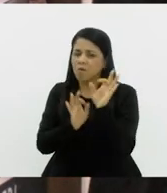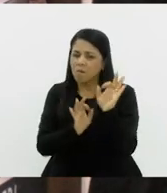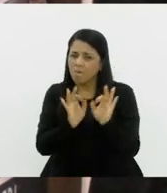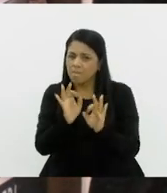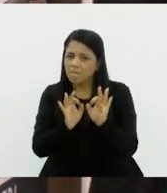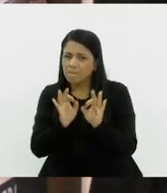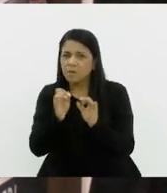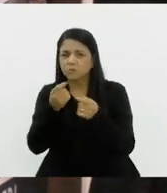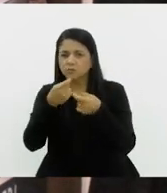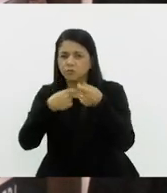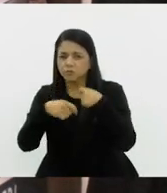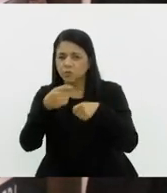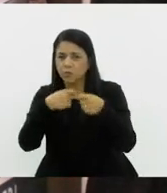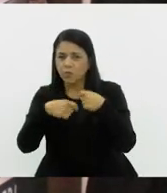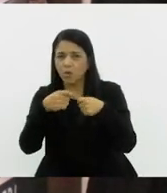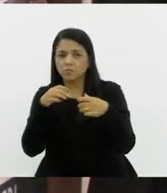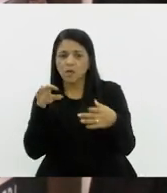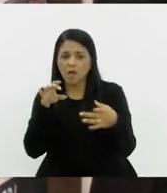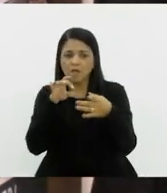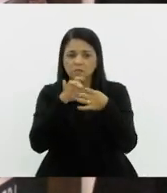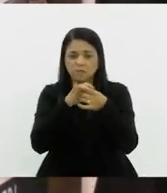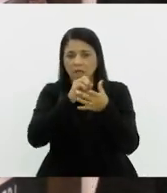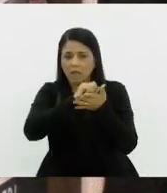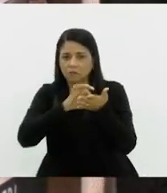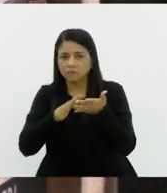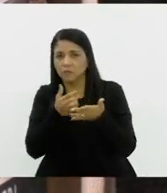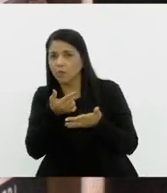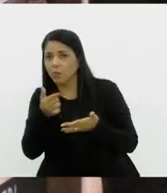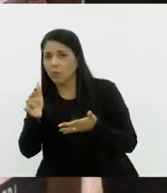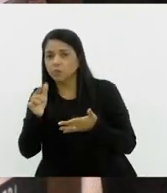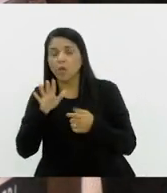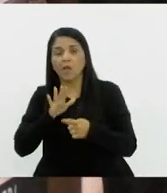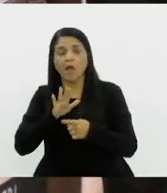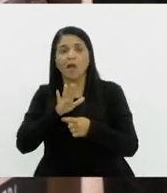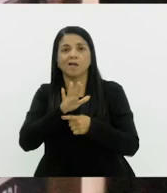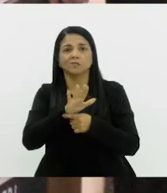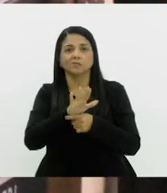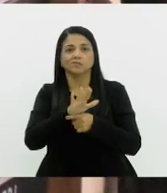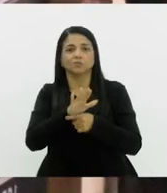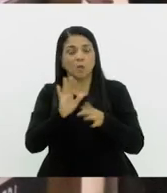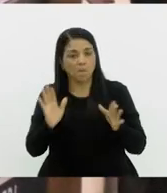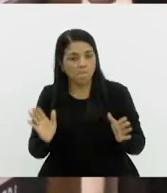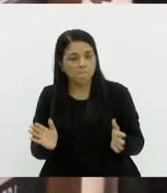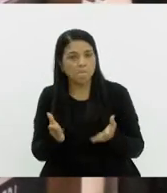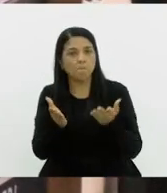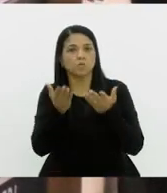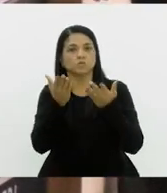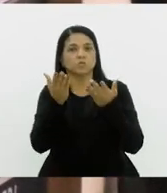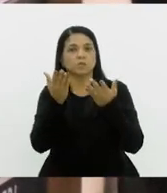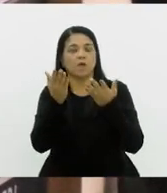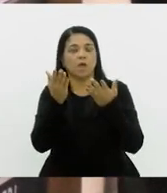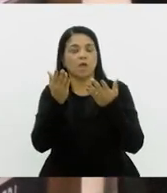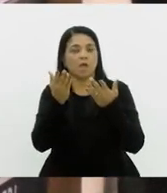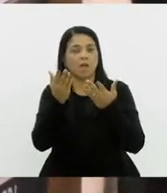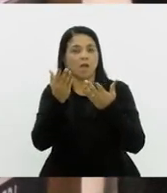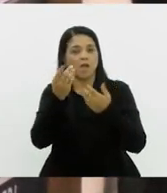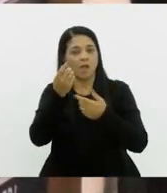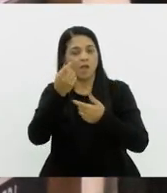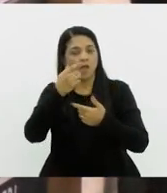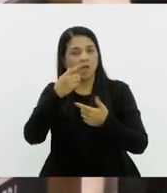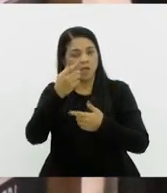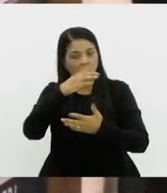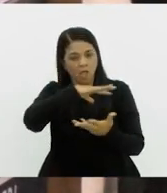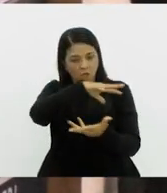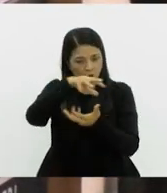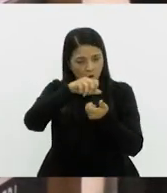negócios com outra atividade que ajude a impulsionar o potencial ecológico e